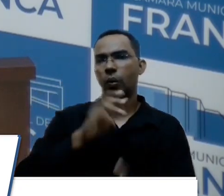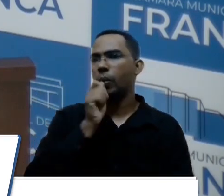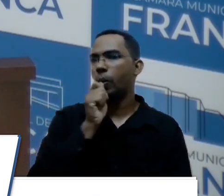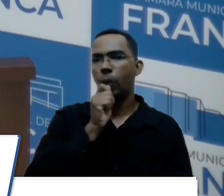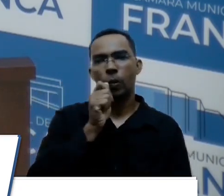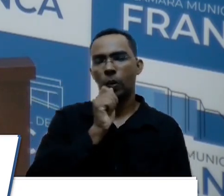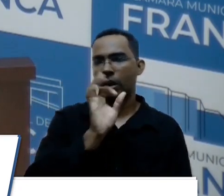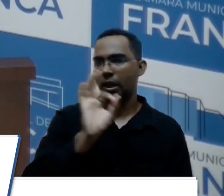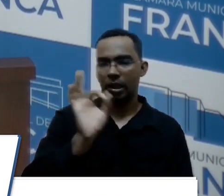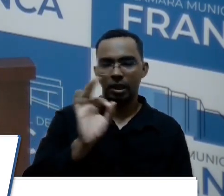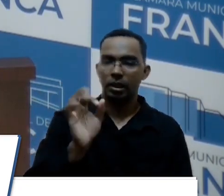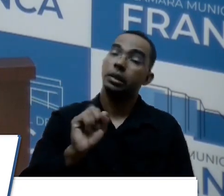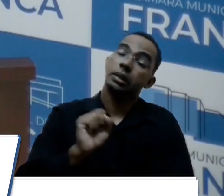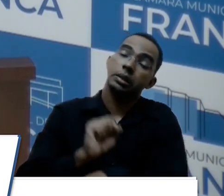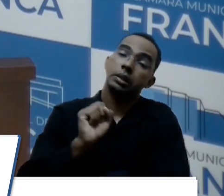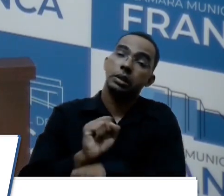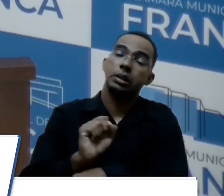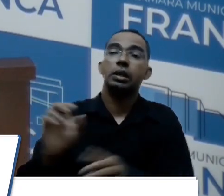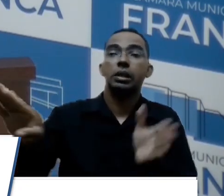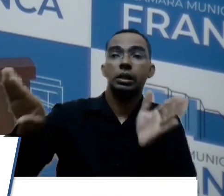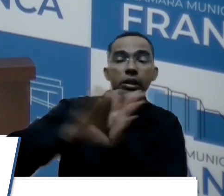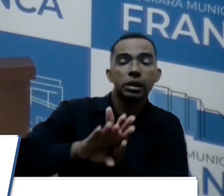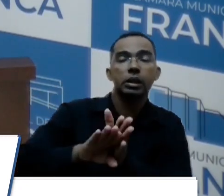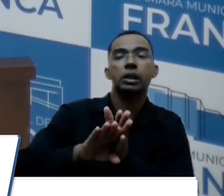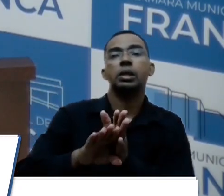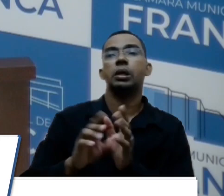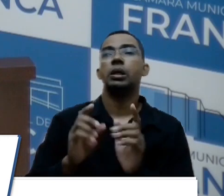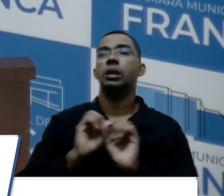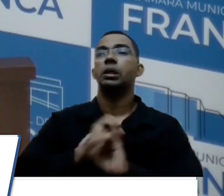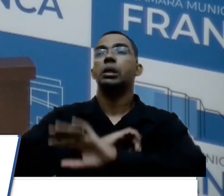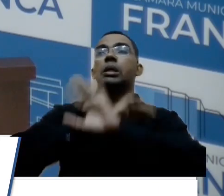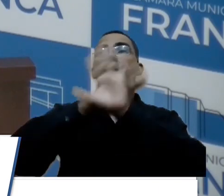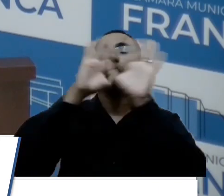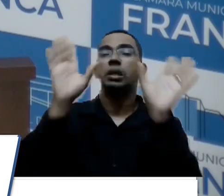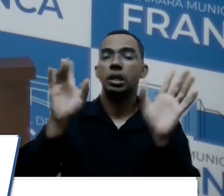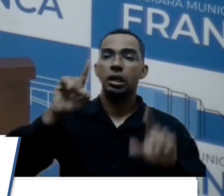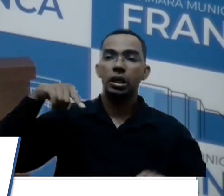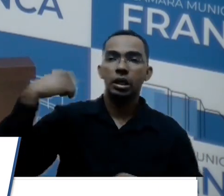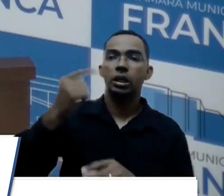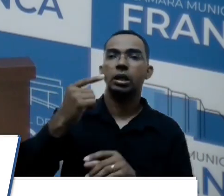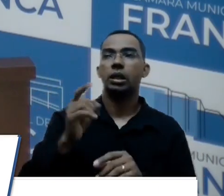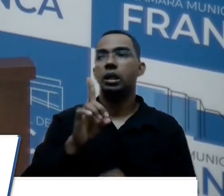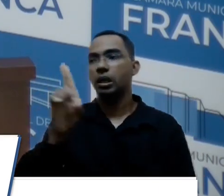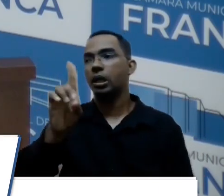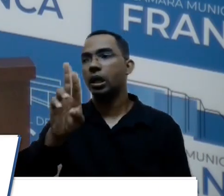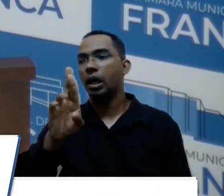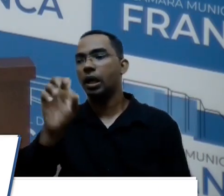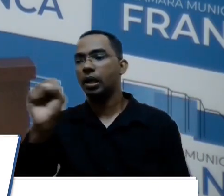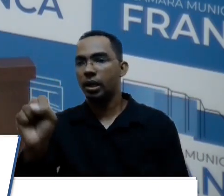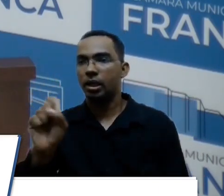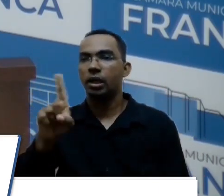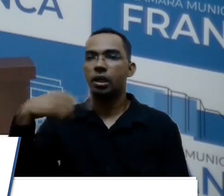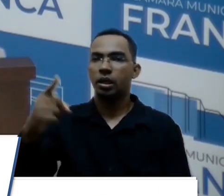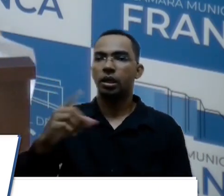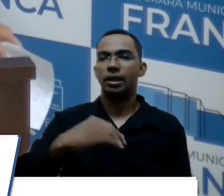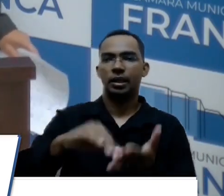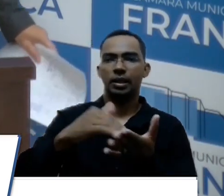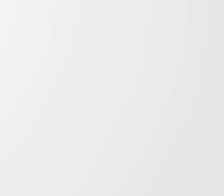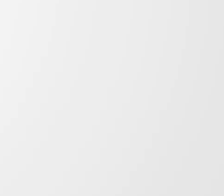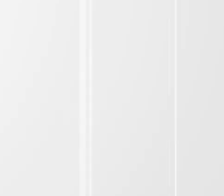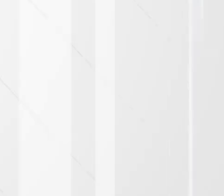Então, espero que venha e vamos tirar tudo a limpo e depois é com a DRS e depois é com a Secretaria de Saúde.